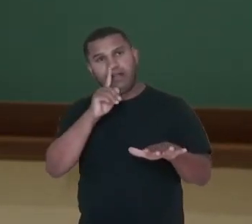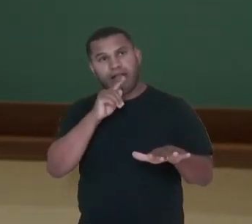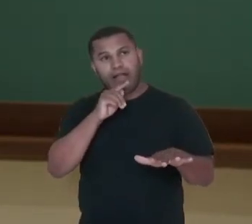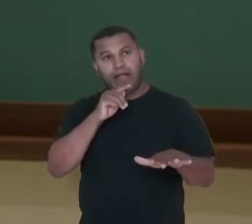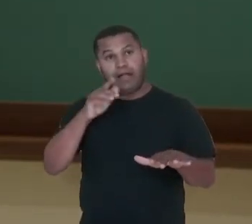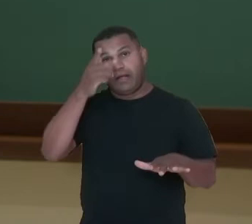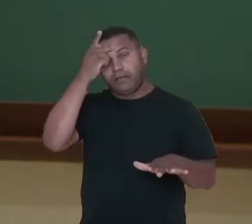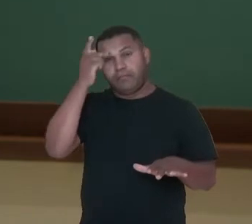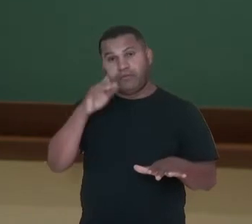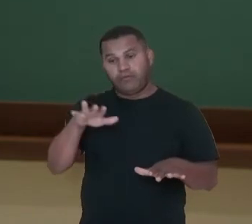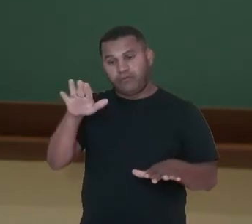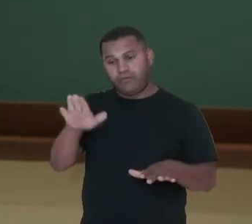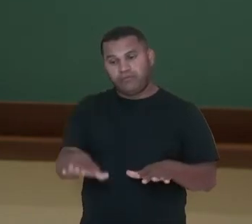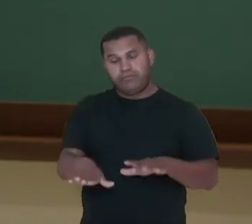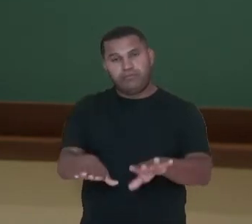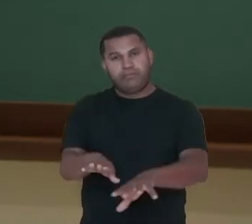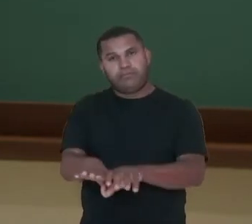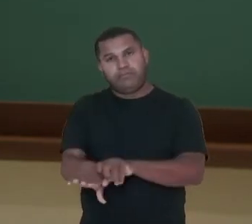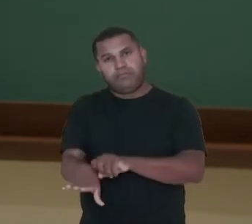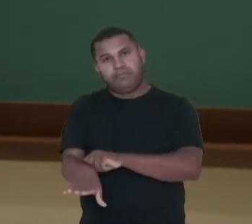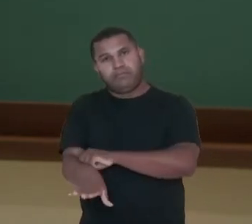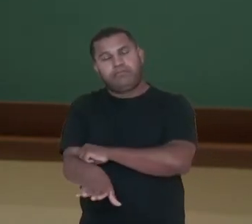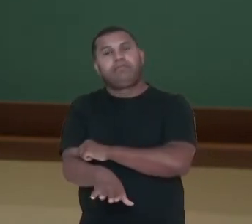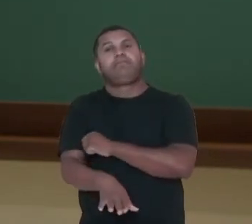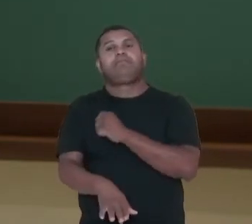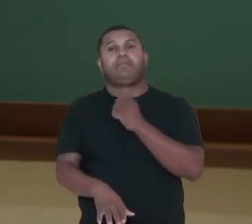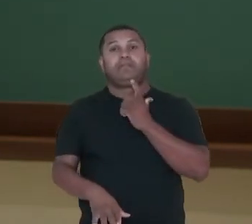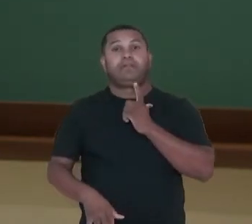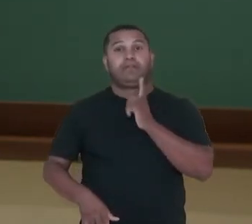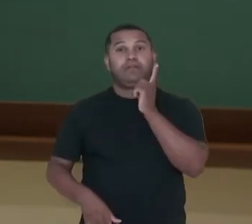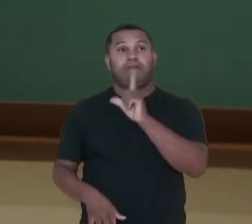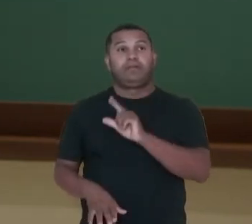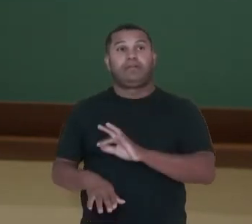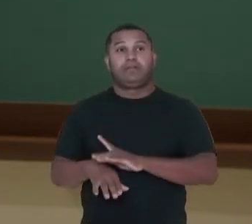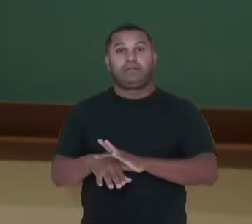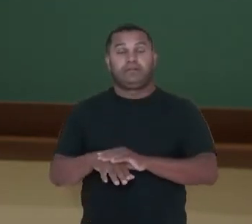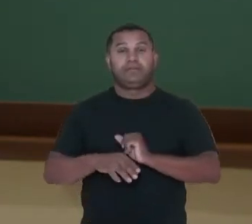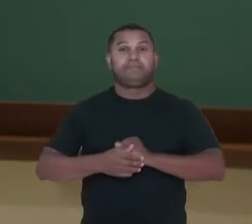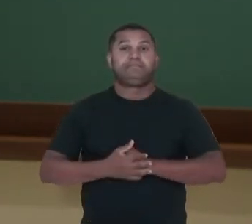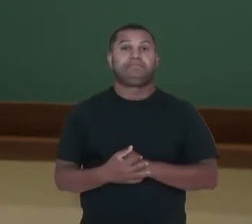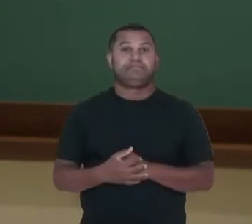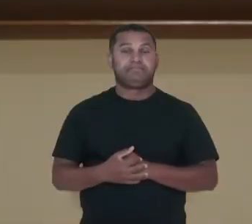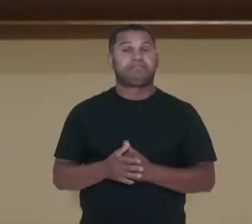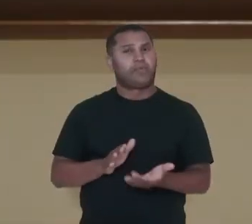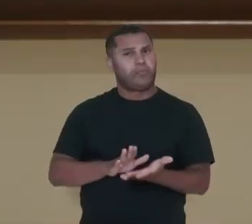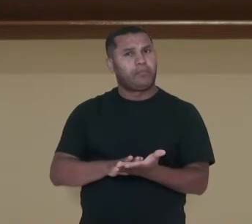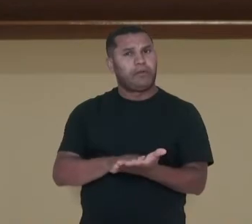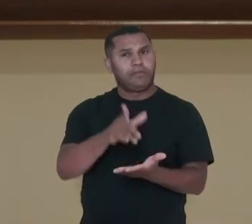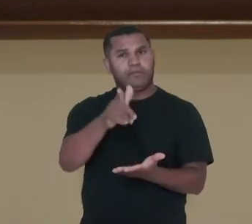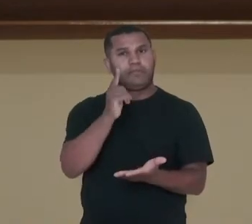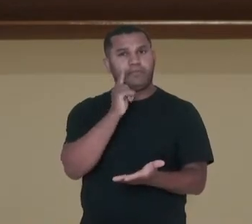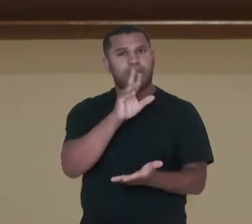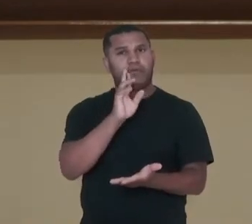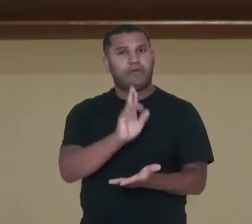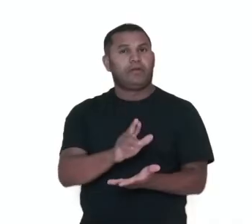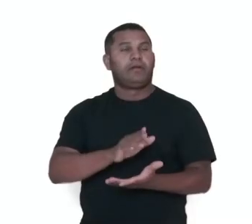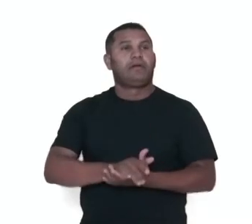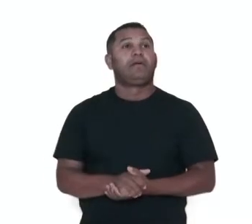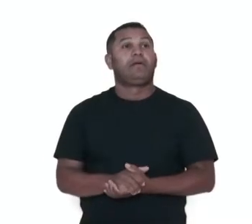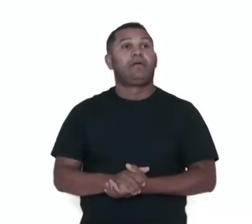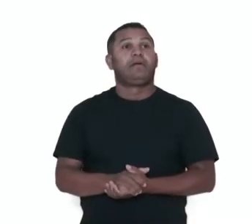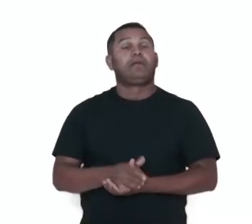teu desempenho, pela sua dedicação aí com os teus estudos. Bora lá então. Falamos então dos